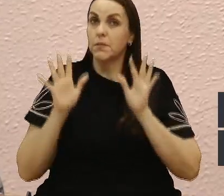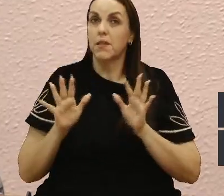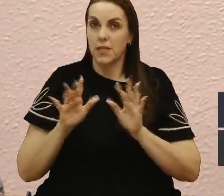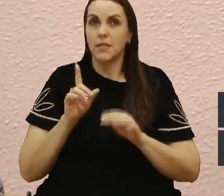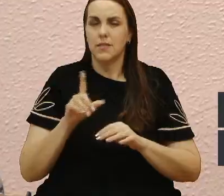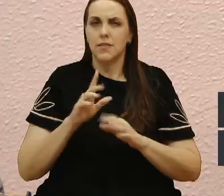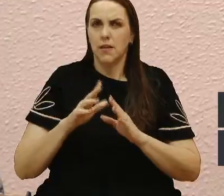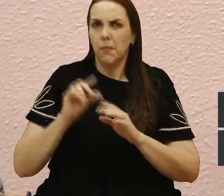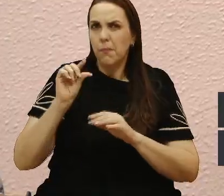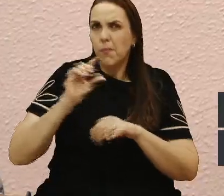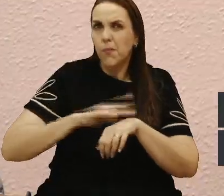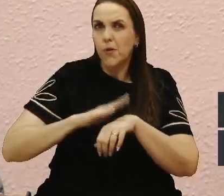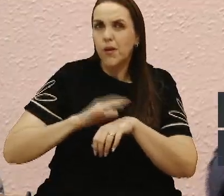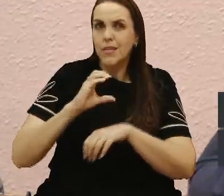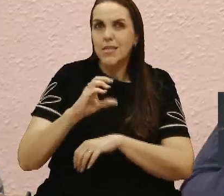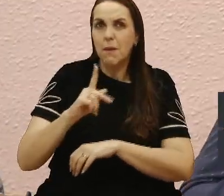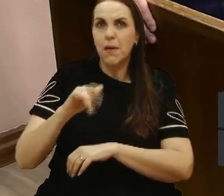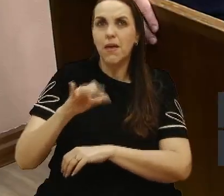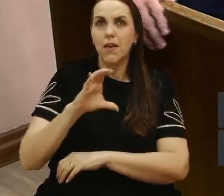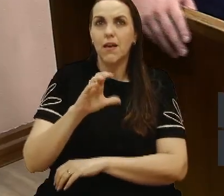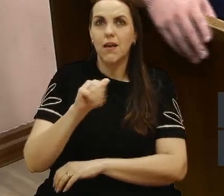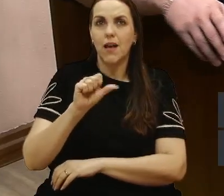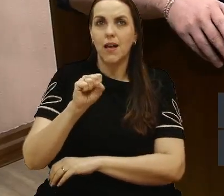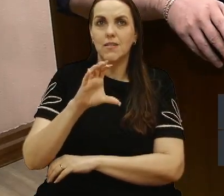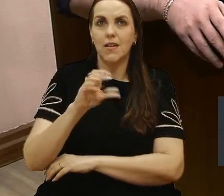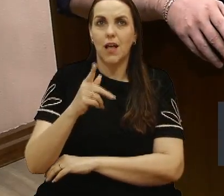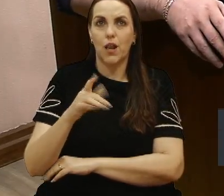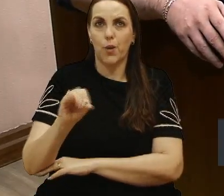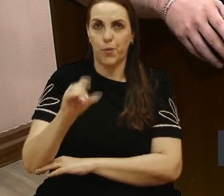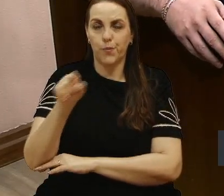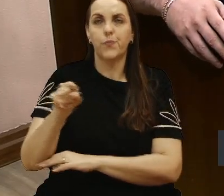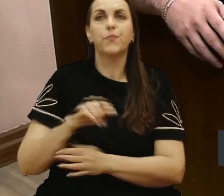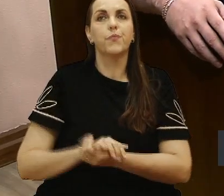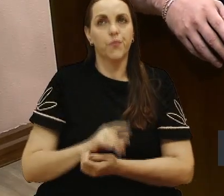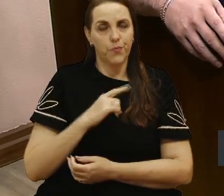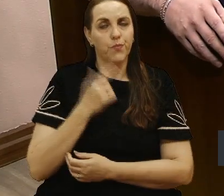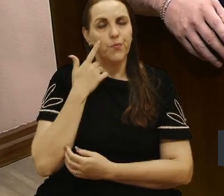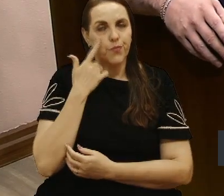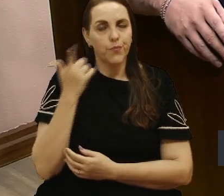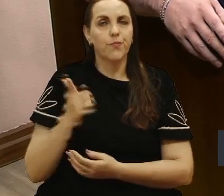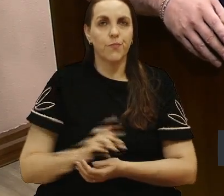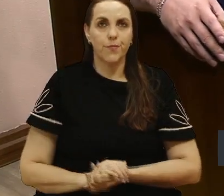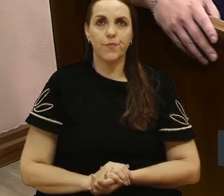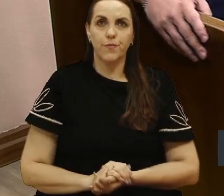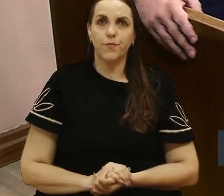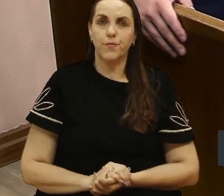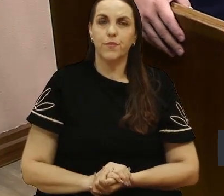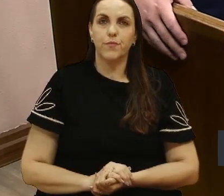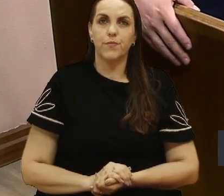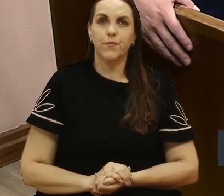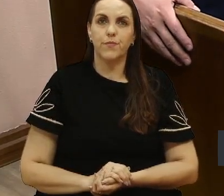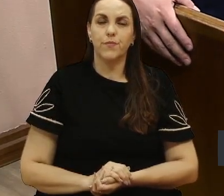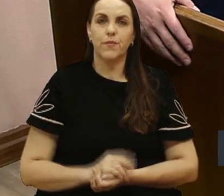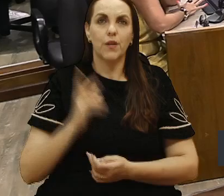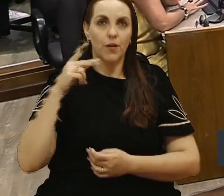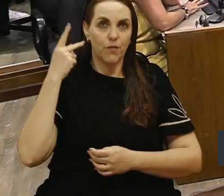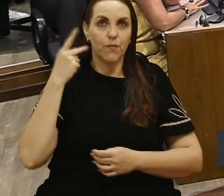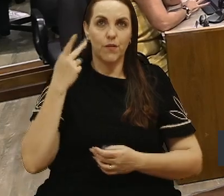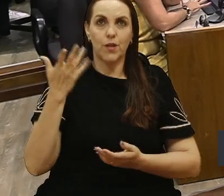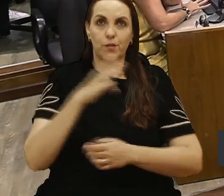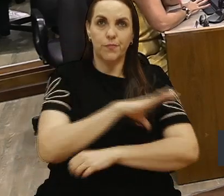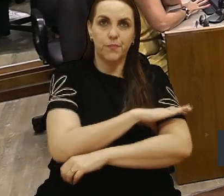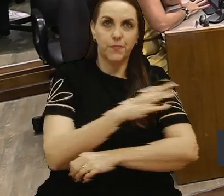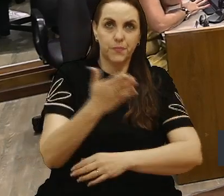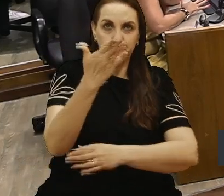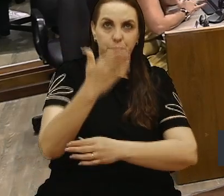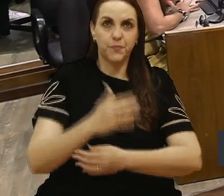estará entrando com a CPI do Cascalho. Obrigado, vereador. Mais alguém pediu? Não, né? Vereador Capitão Ramon.